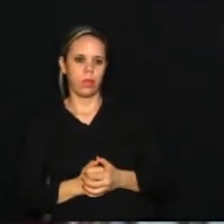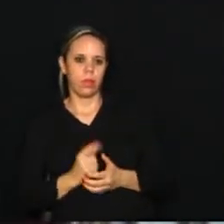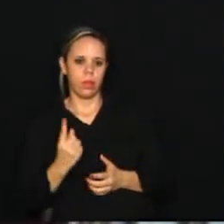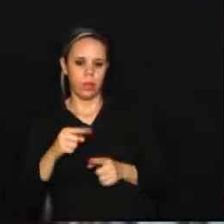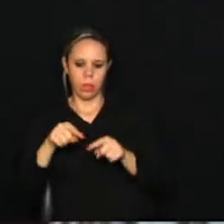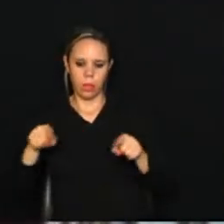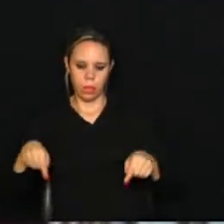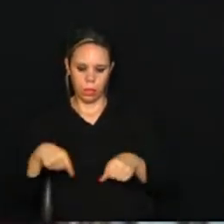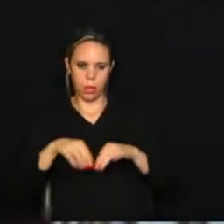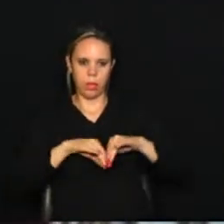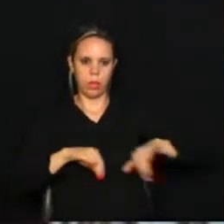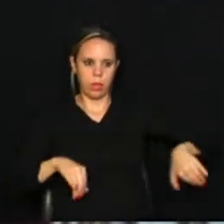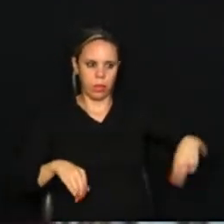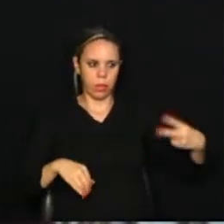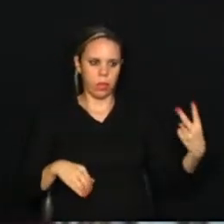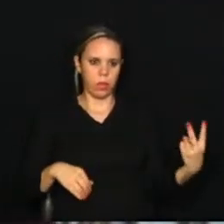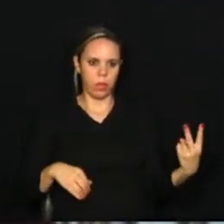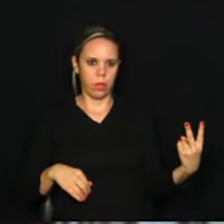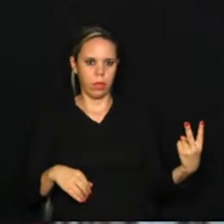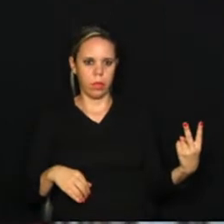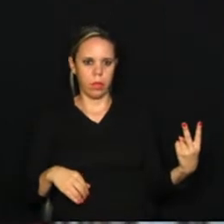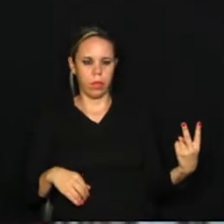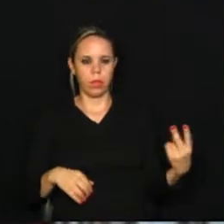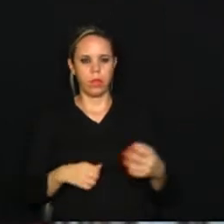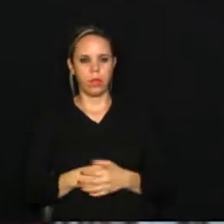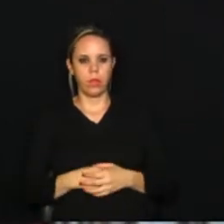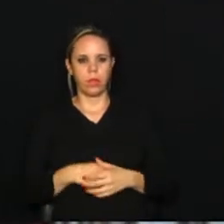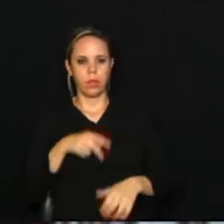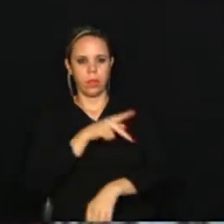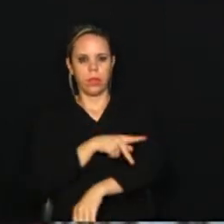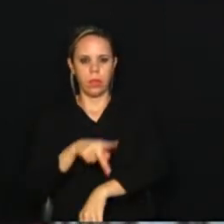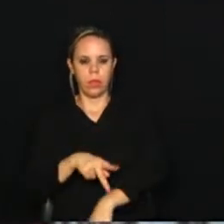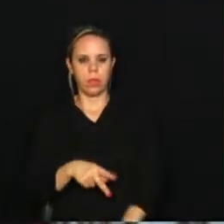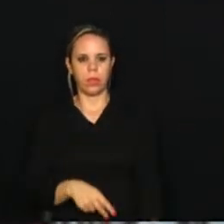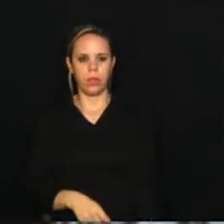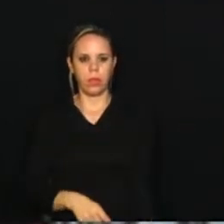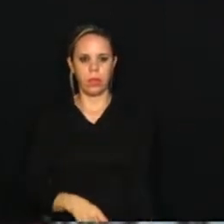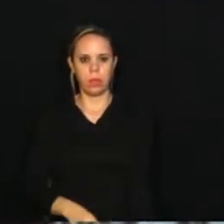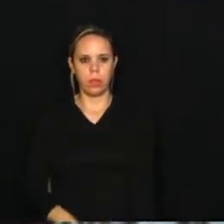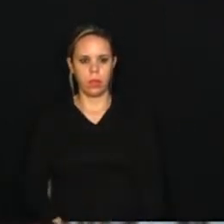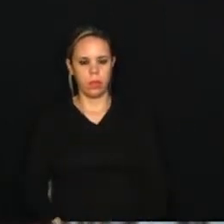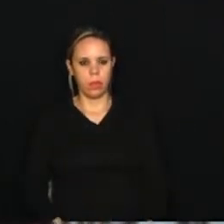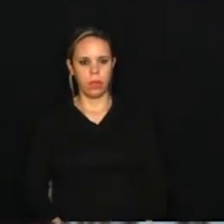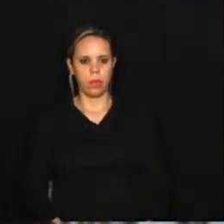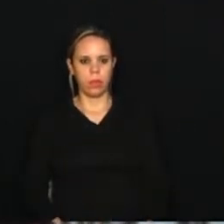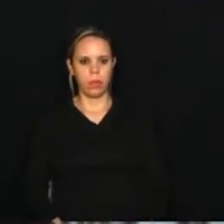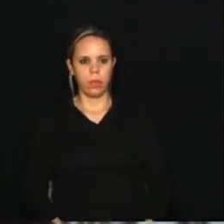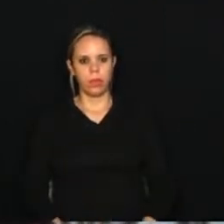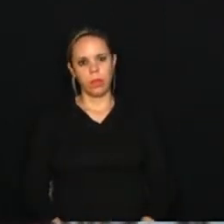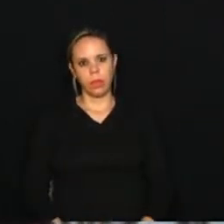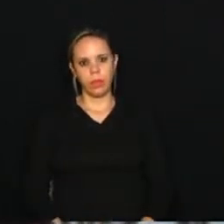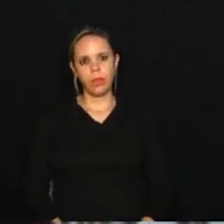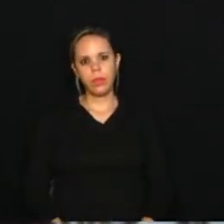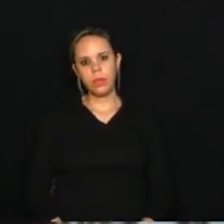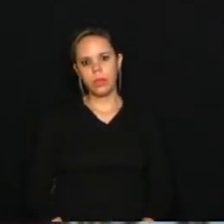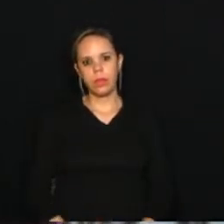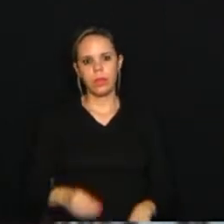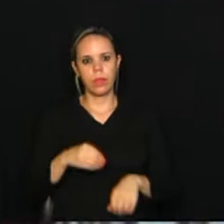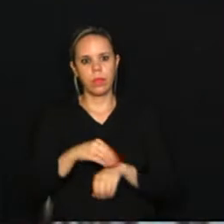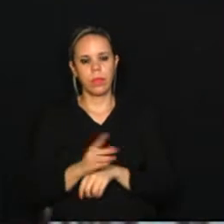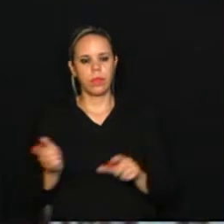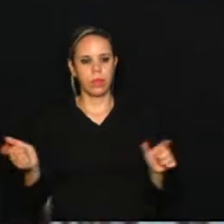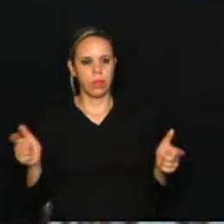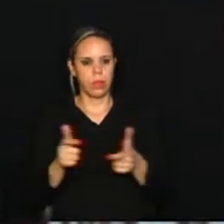sala dividida em duas. Do ponto de vista pedagógico, isso traria